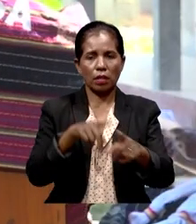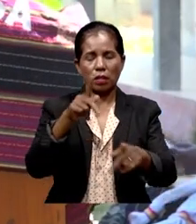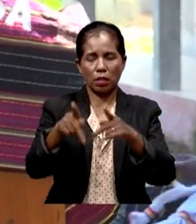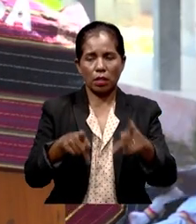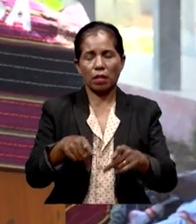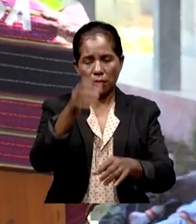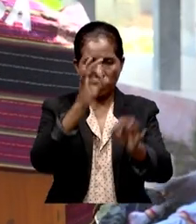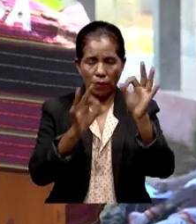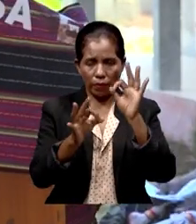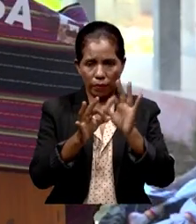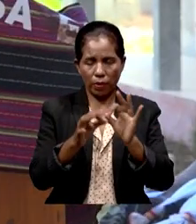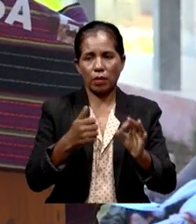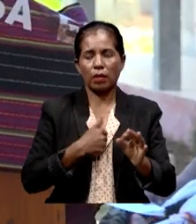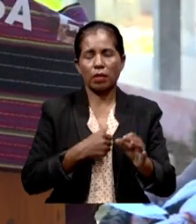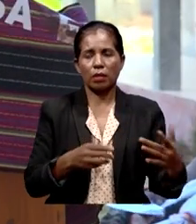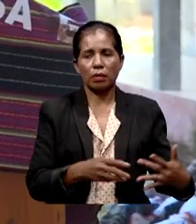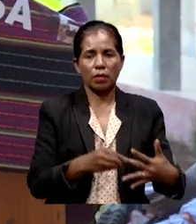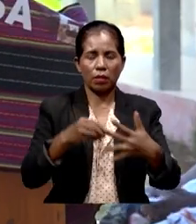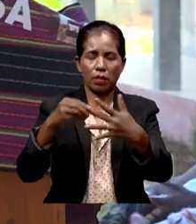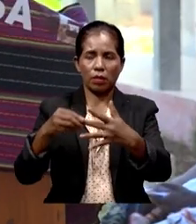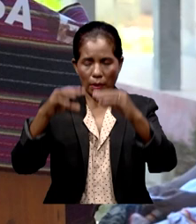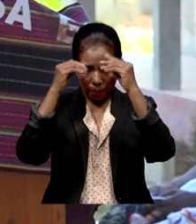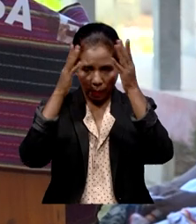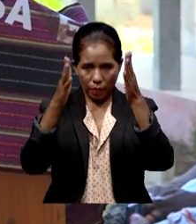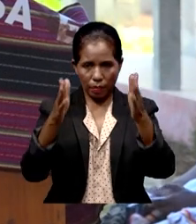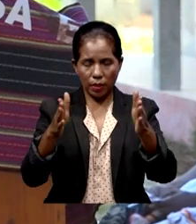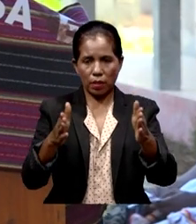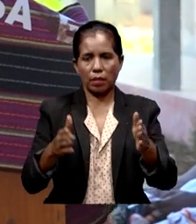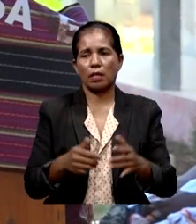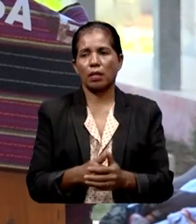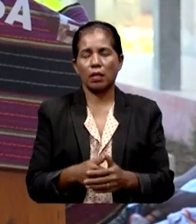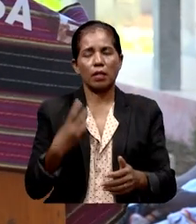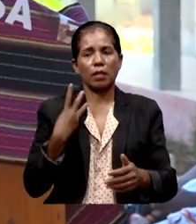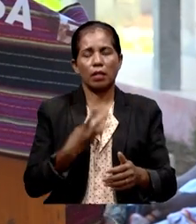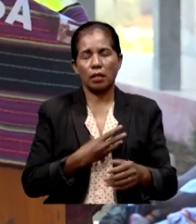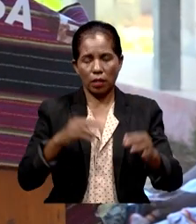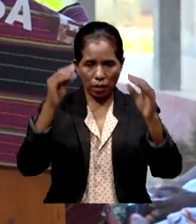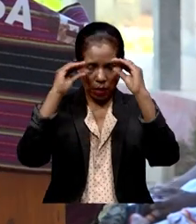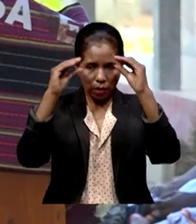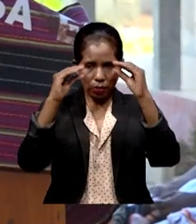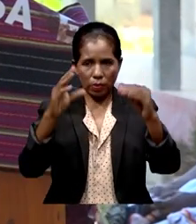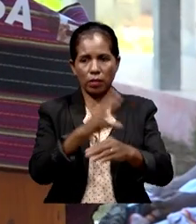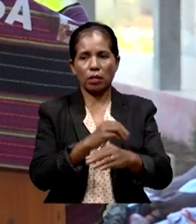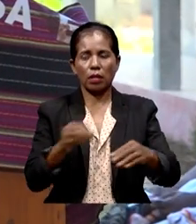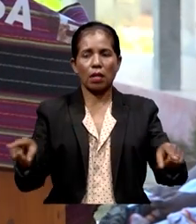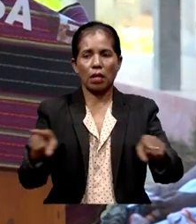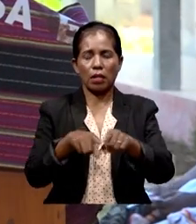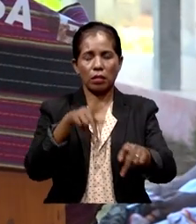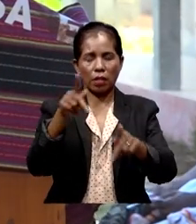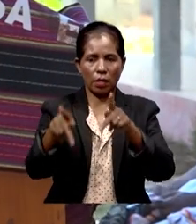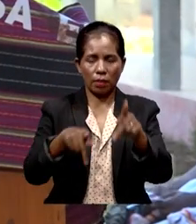fiat minani. Di dia nudara mestri ka profesor. Eta ninia missão no função no dar ema